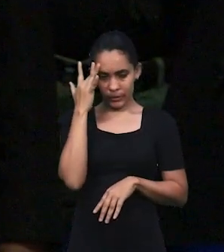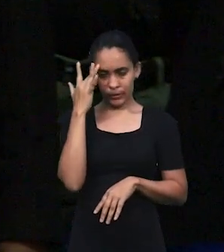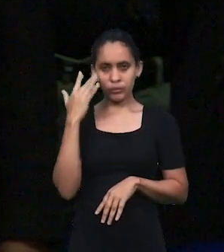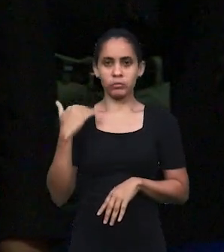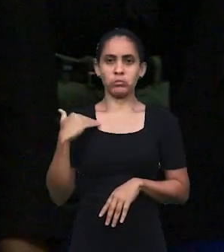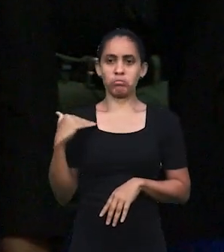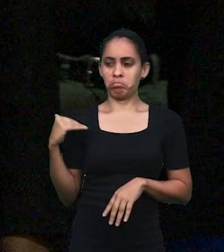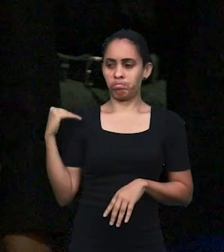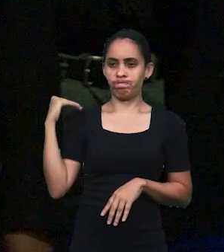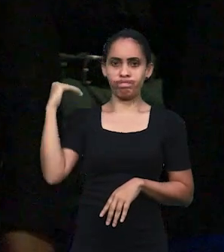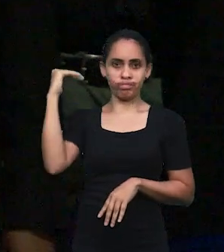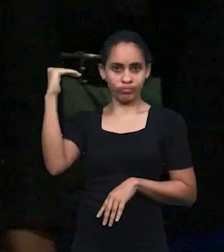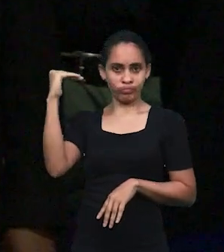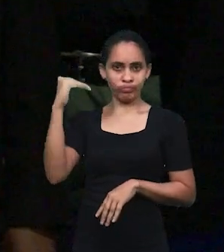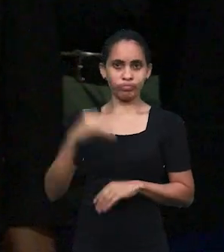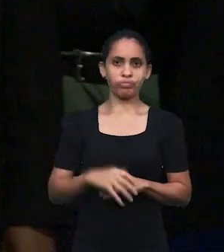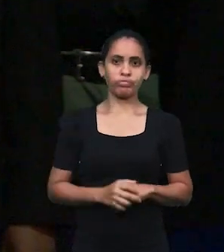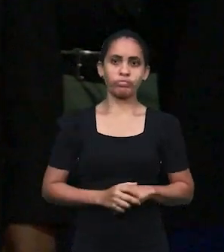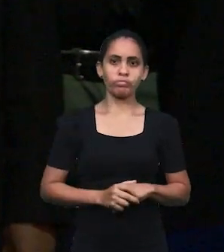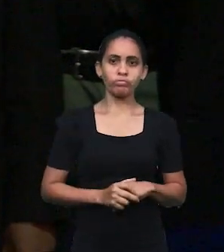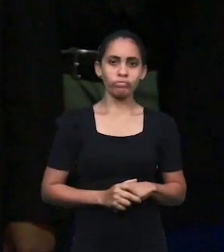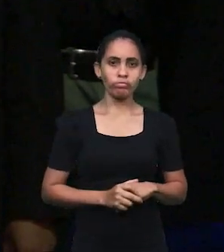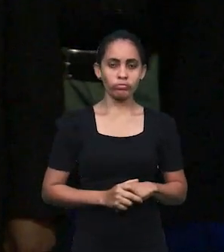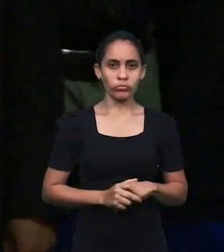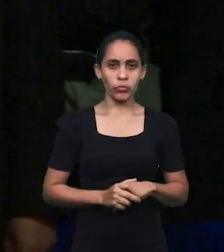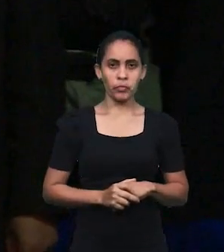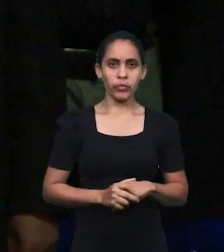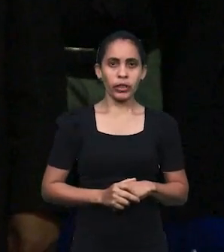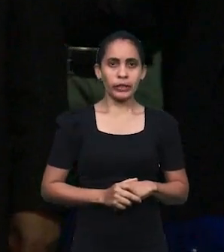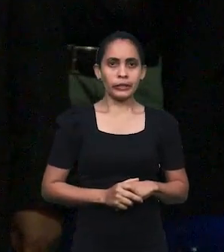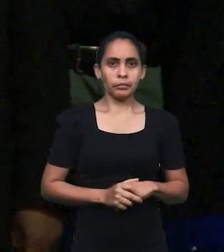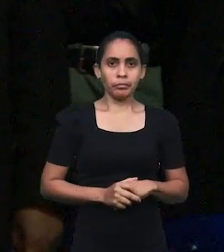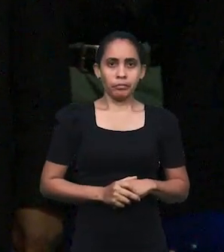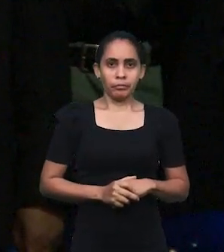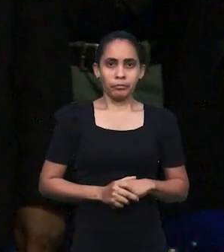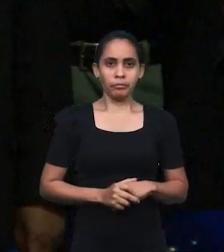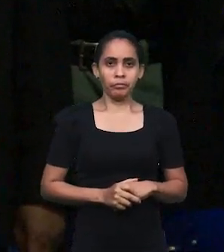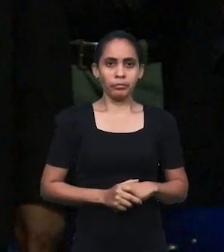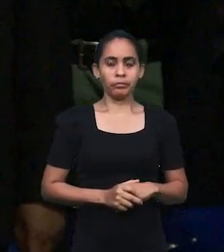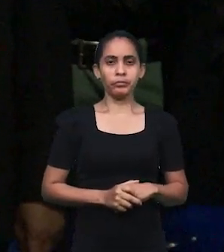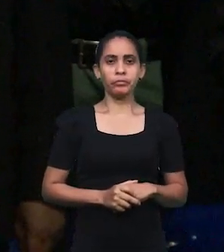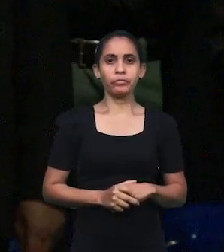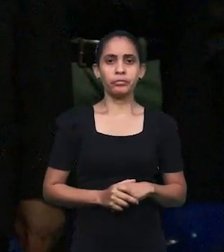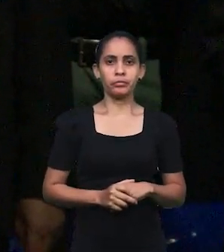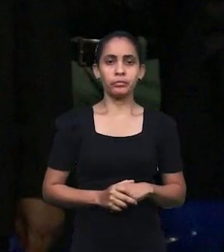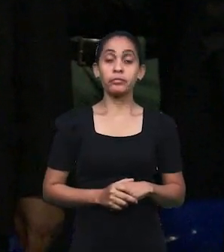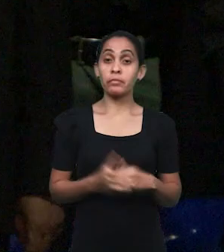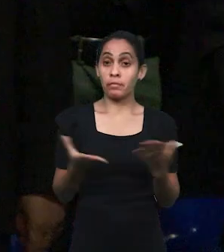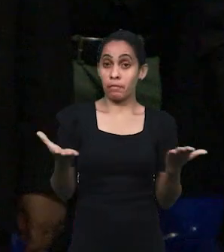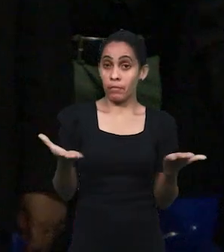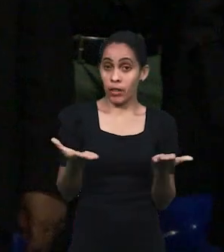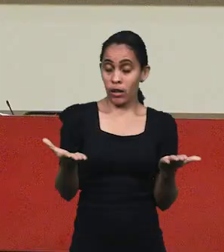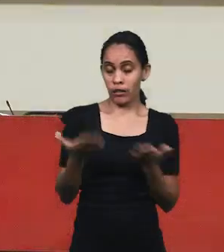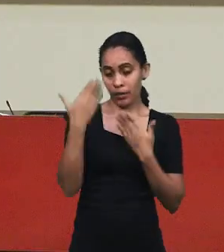Senhor seja o escudo dos teus servos. Assim nós oramos por